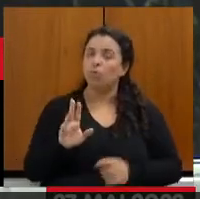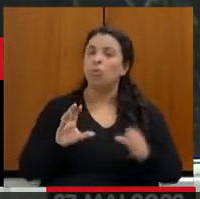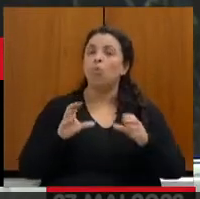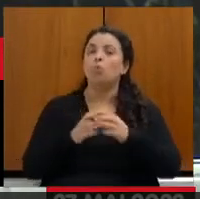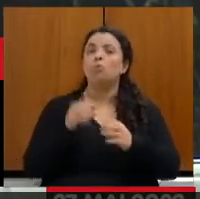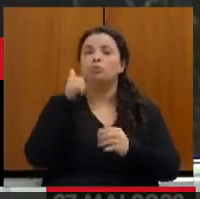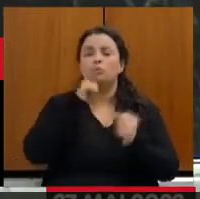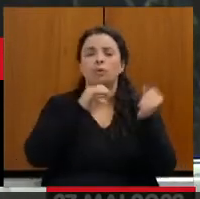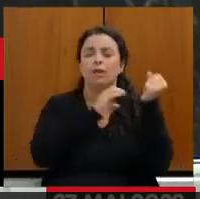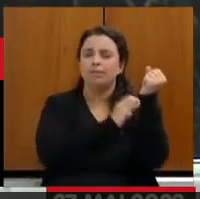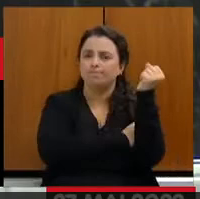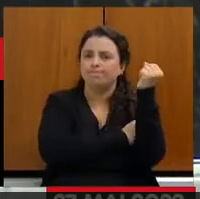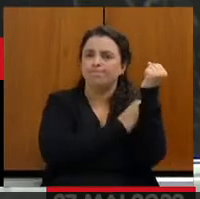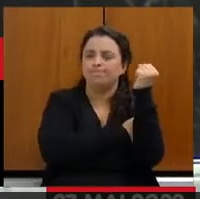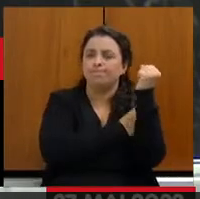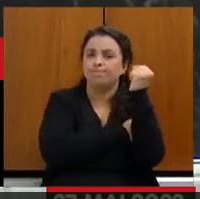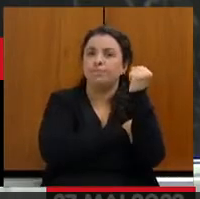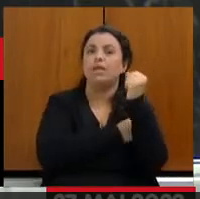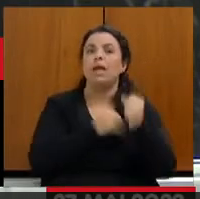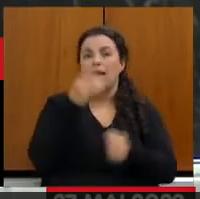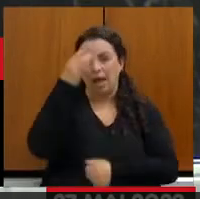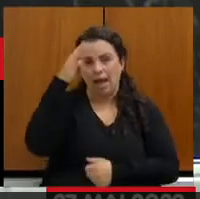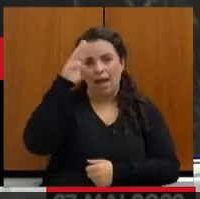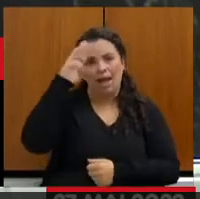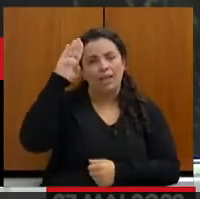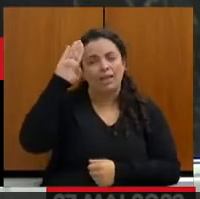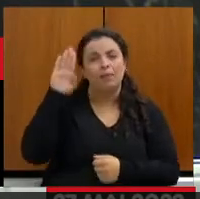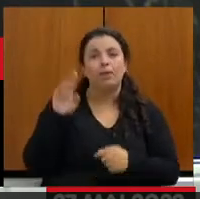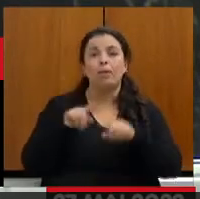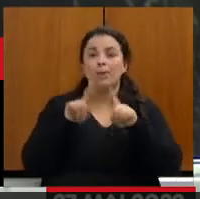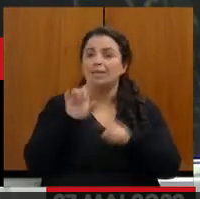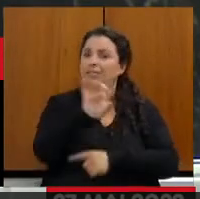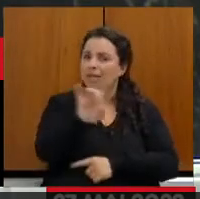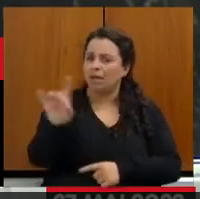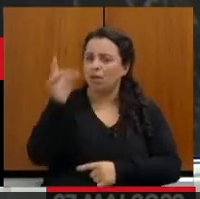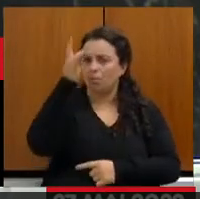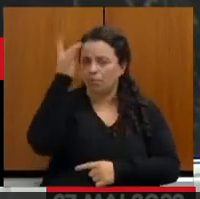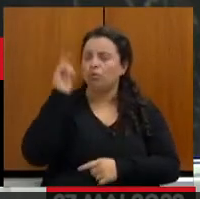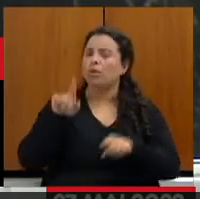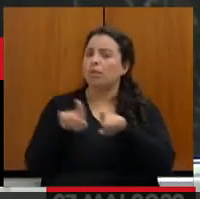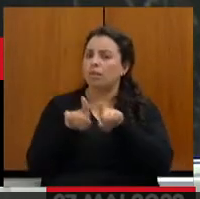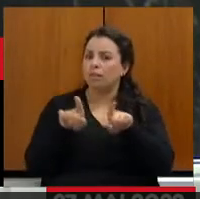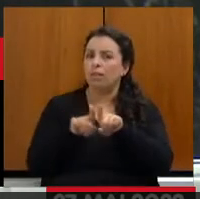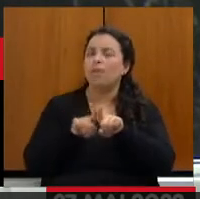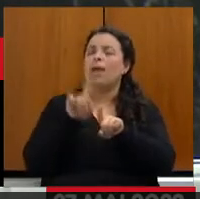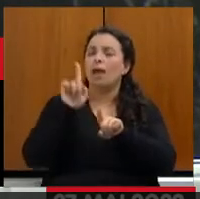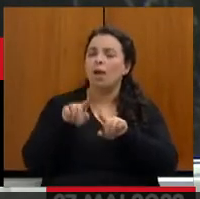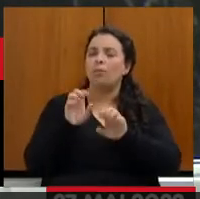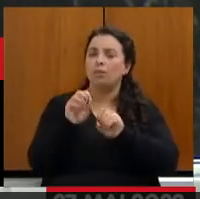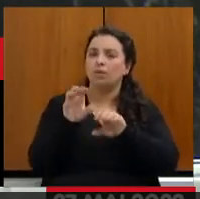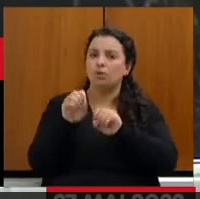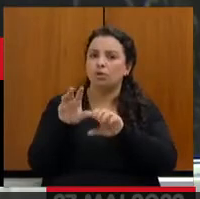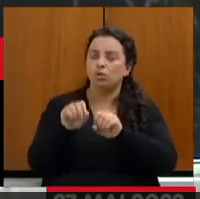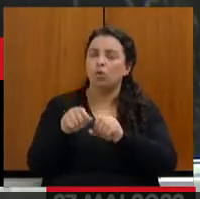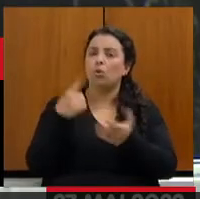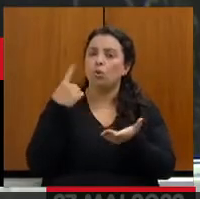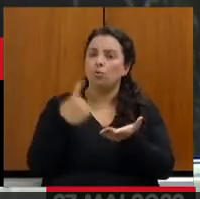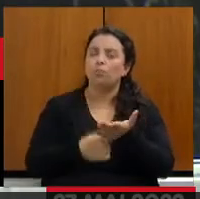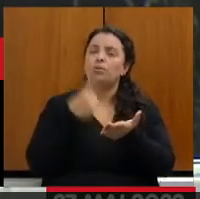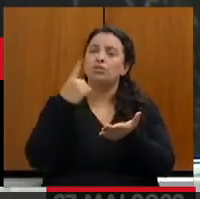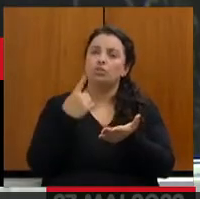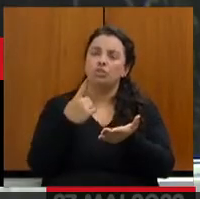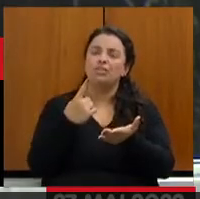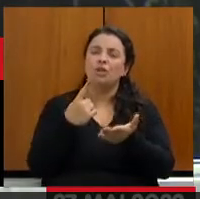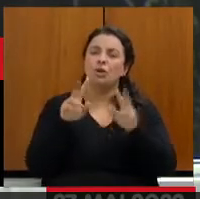mas cada um de vocês também é uma Educadora comprometida com justiça social E de gênero tão gentis para o